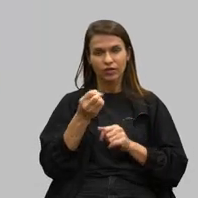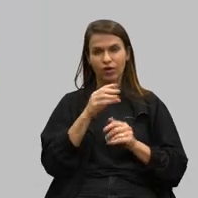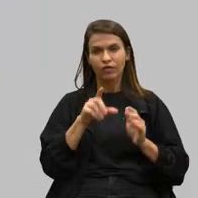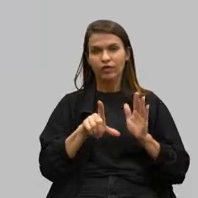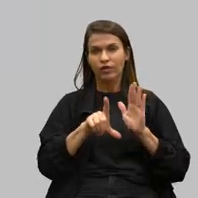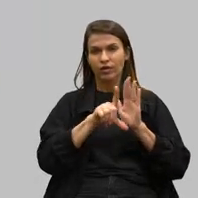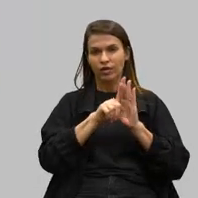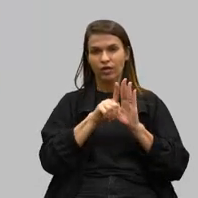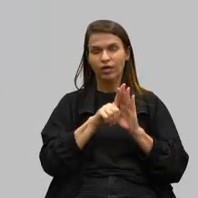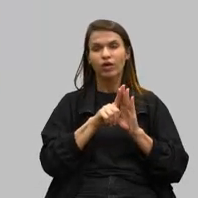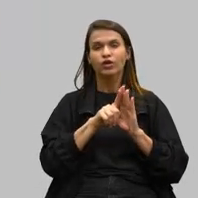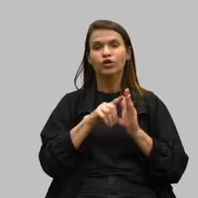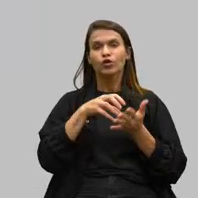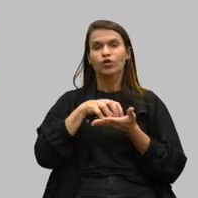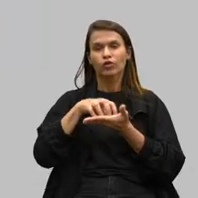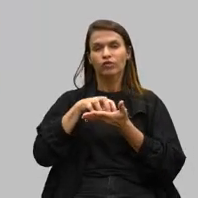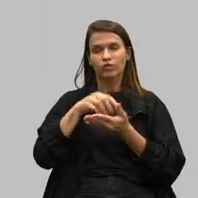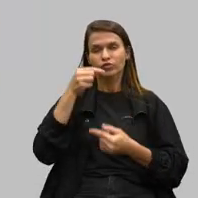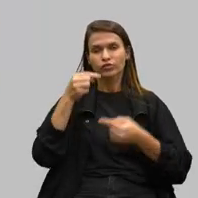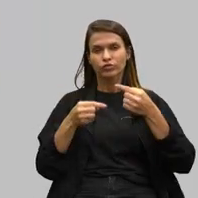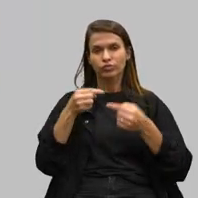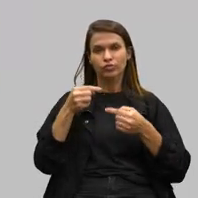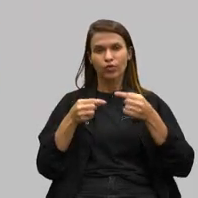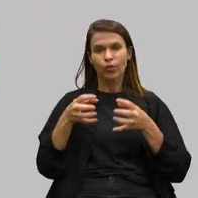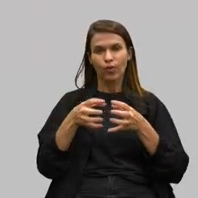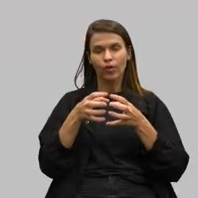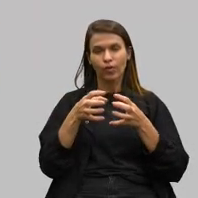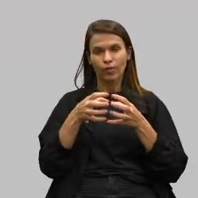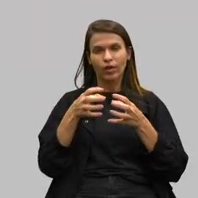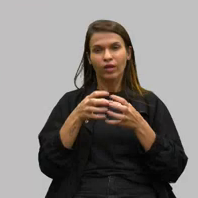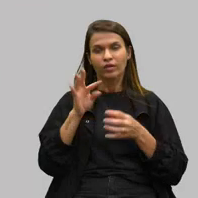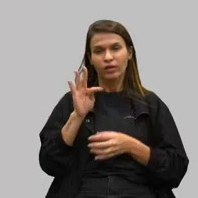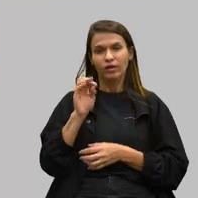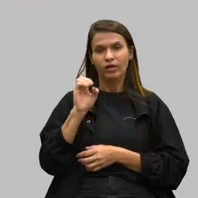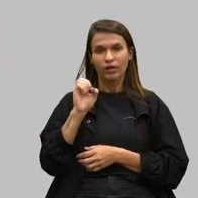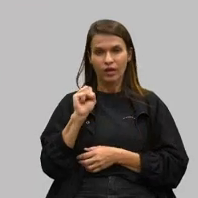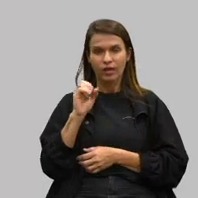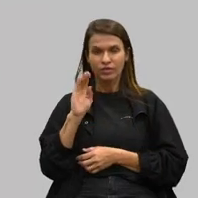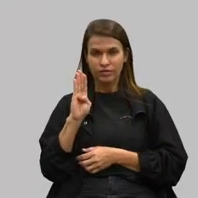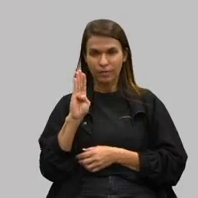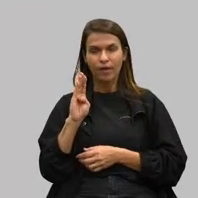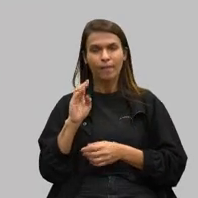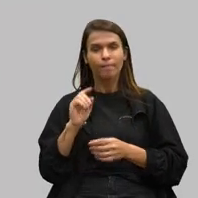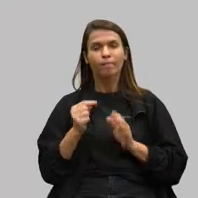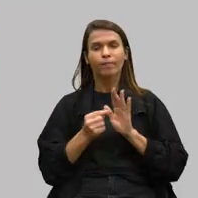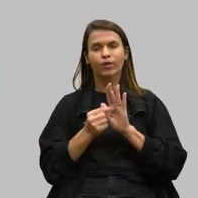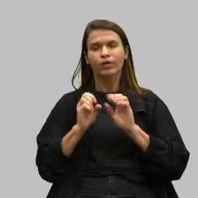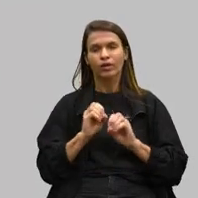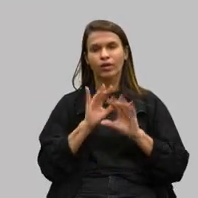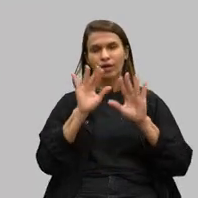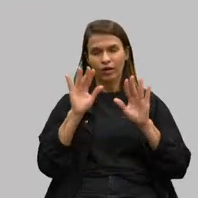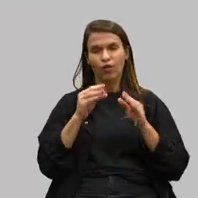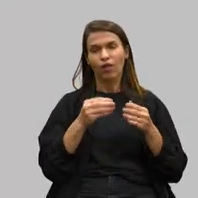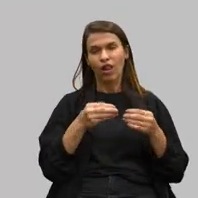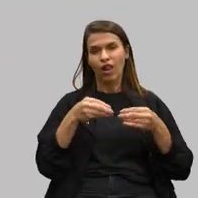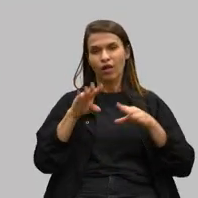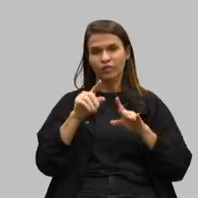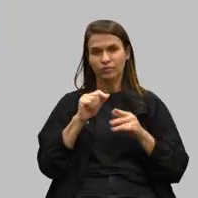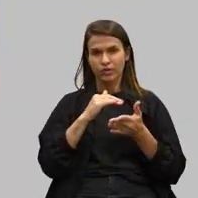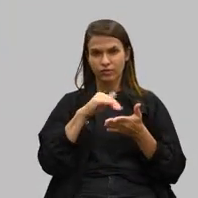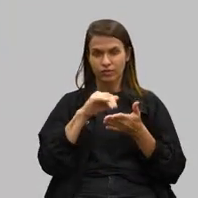E do transporte, eu vou discutir com a minha equipe sobre o TFD, para ver a melhor forma de deixar mais claro isso, e eu levo isso para a secretaria. bom?